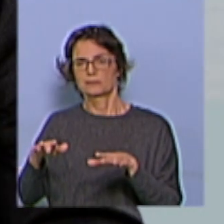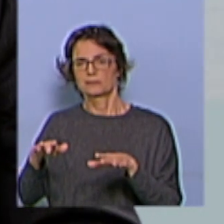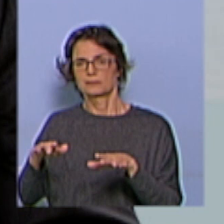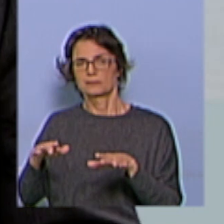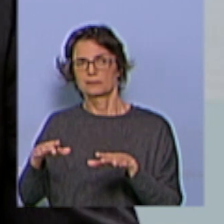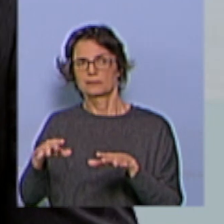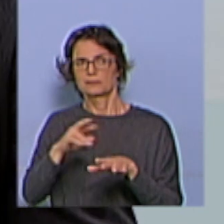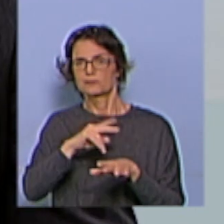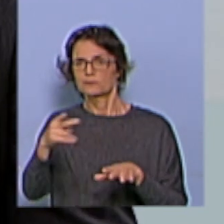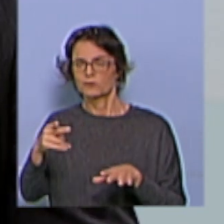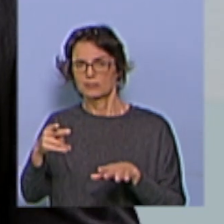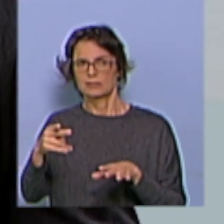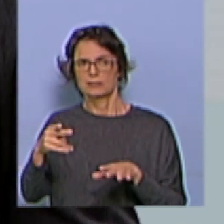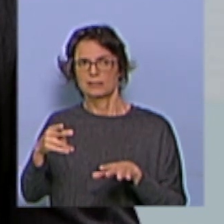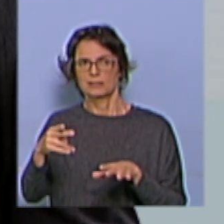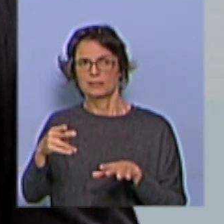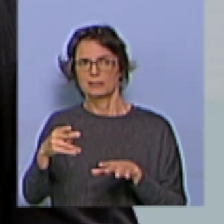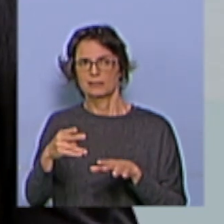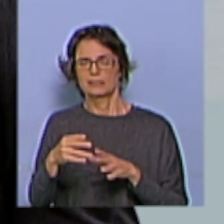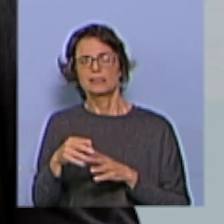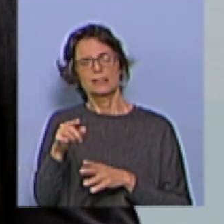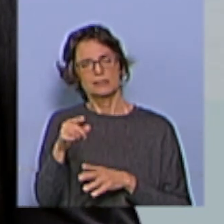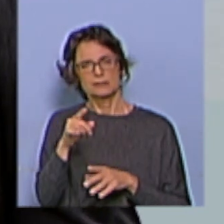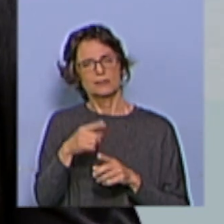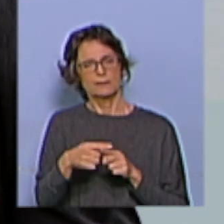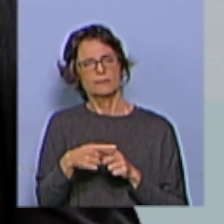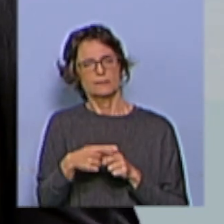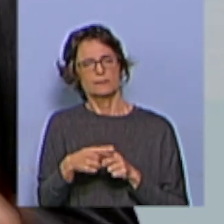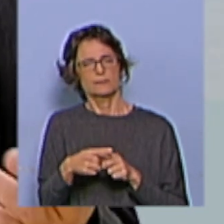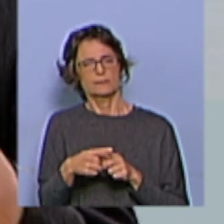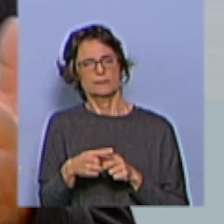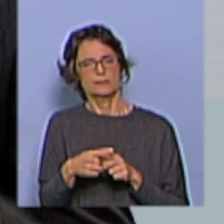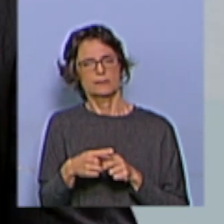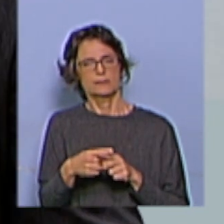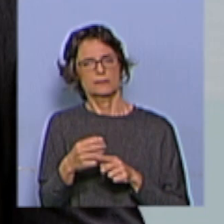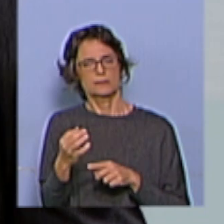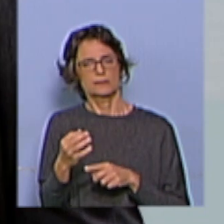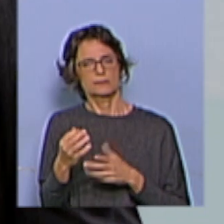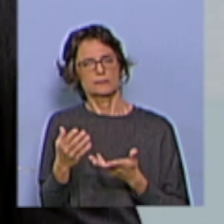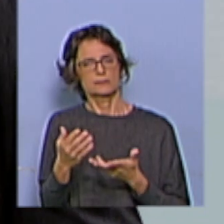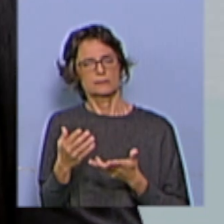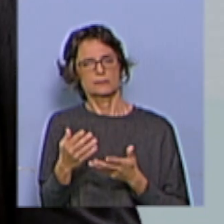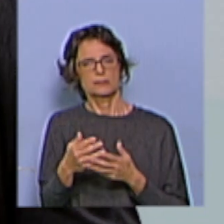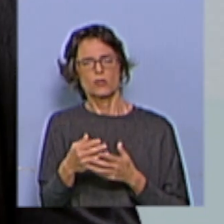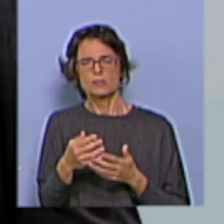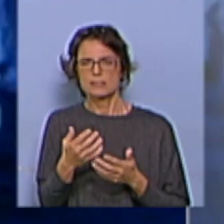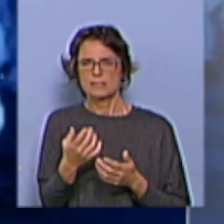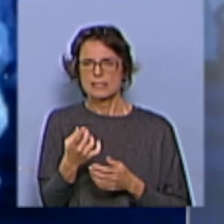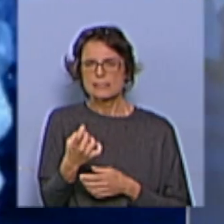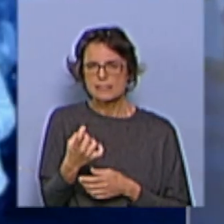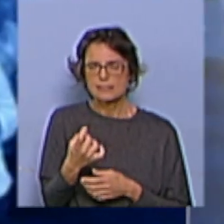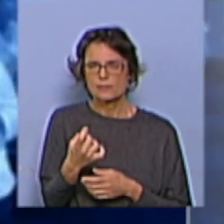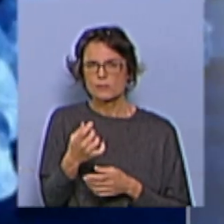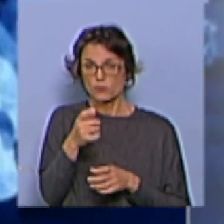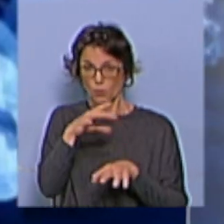do eco que alguns capelães fizeram em relação portanto, a esta situação. Mas sentiu-se a necessidade do capelão no